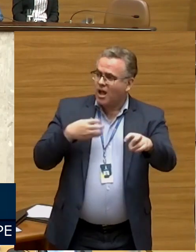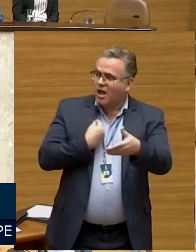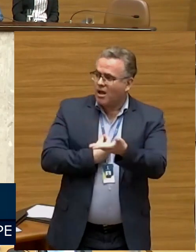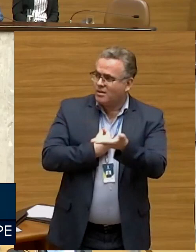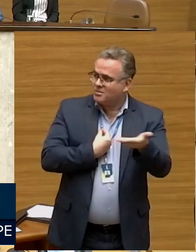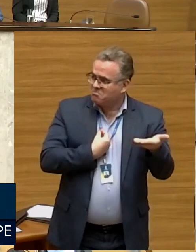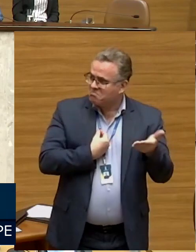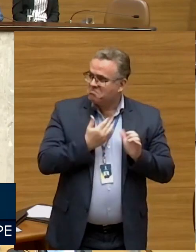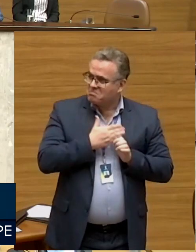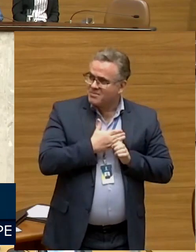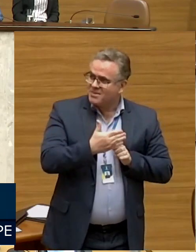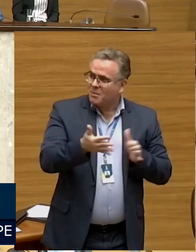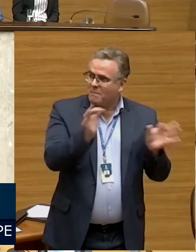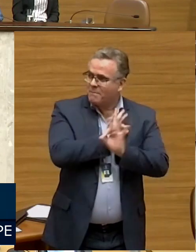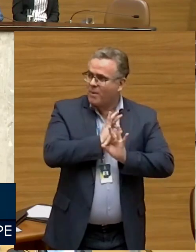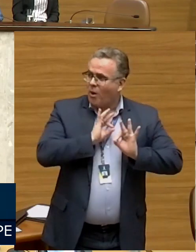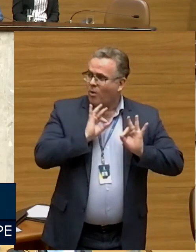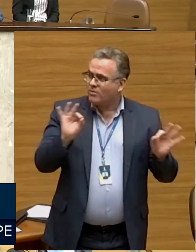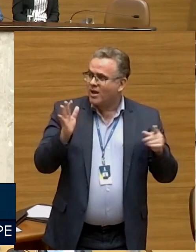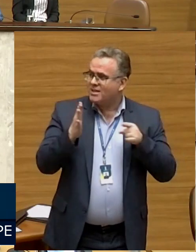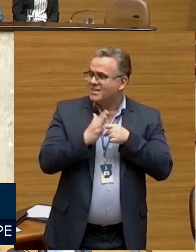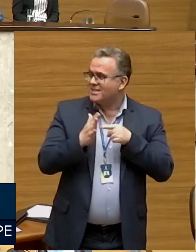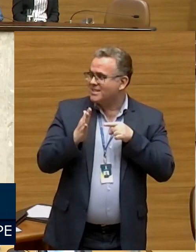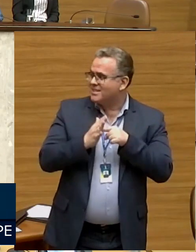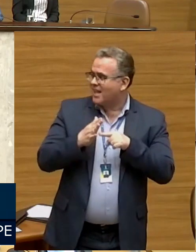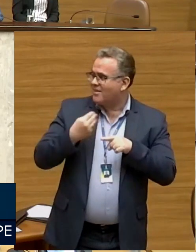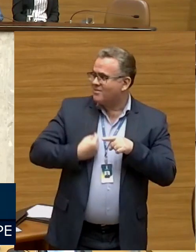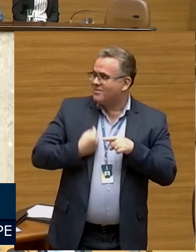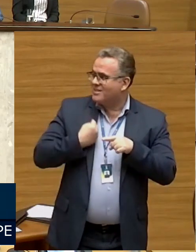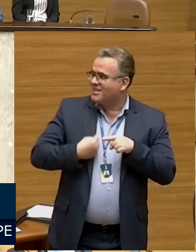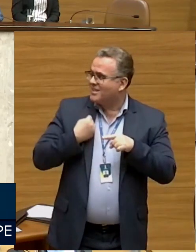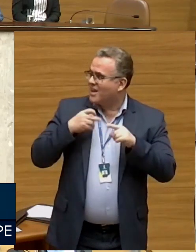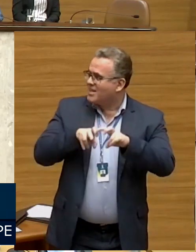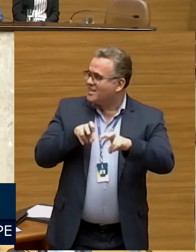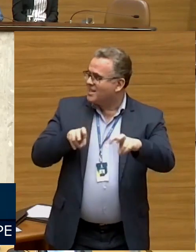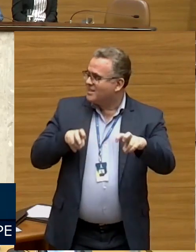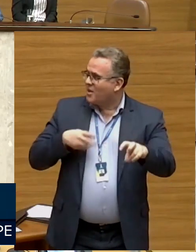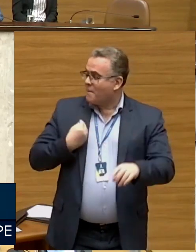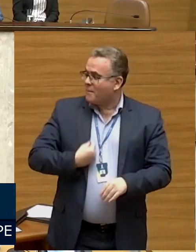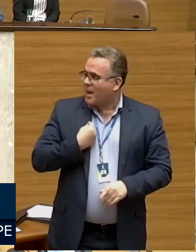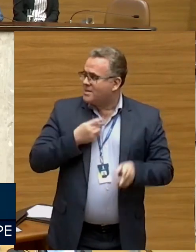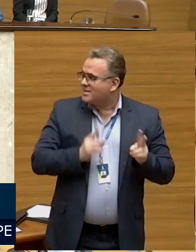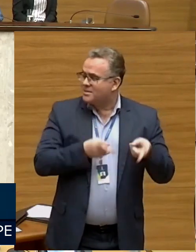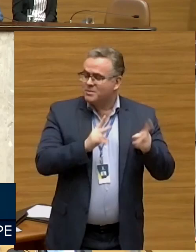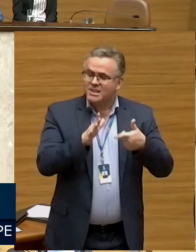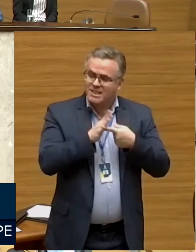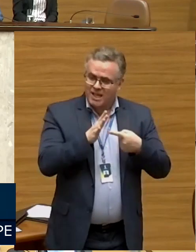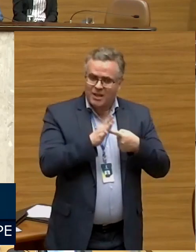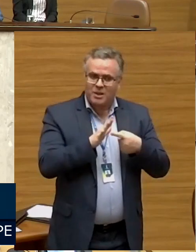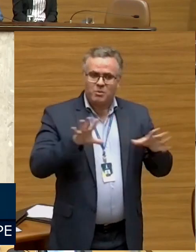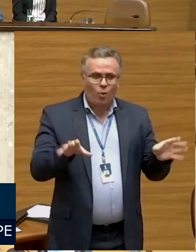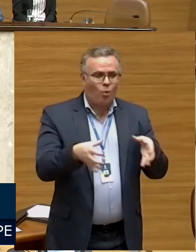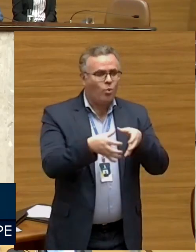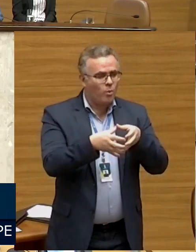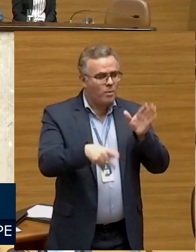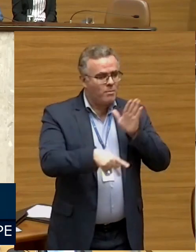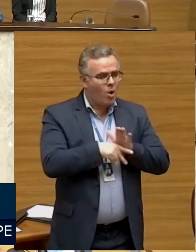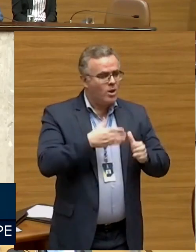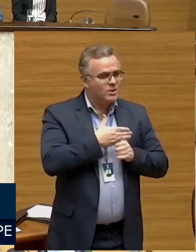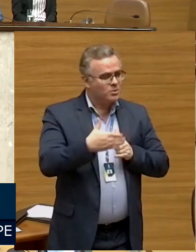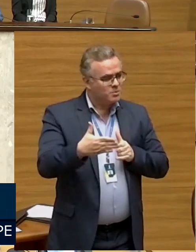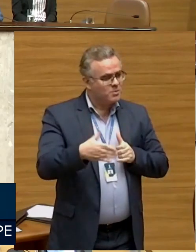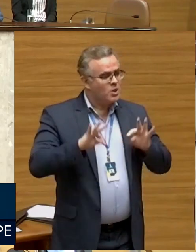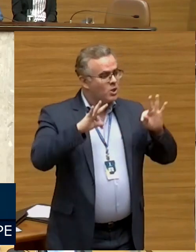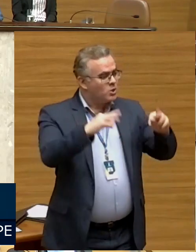nossa mandata babadeira está em peso, essa mandata é participativa. Também, né, toda a